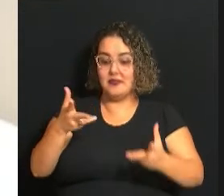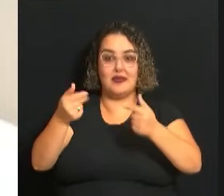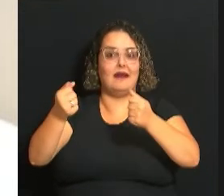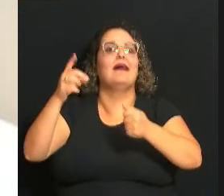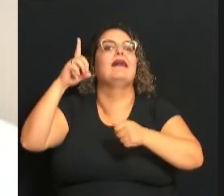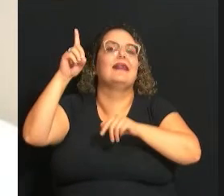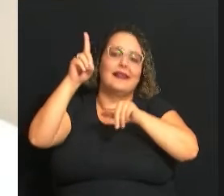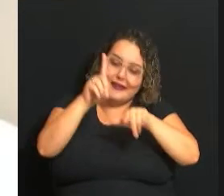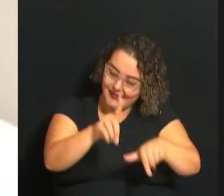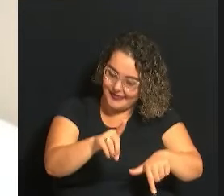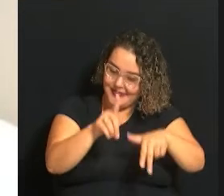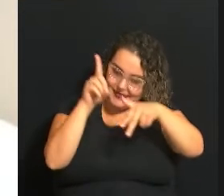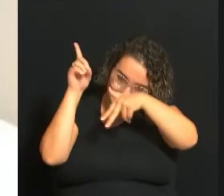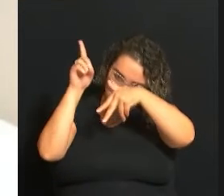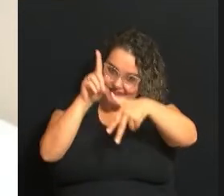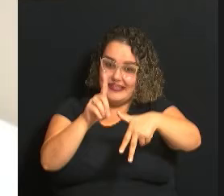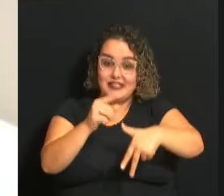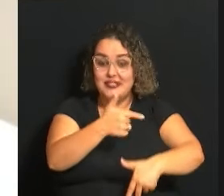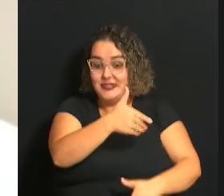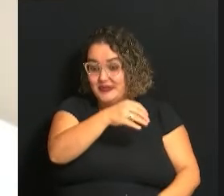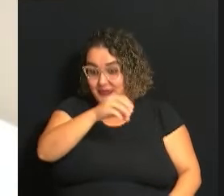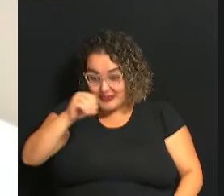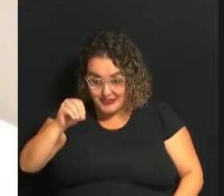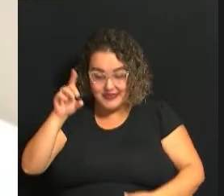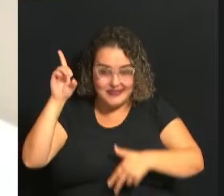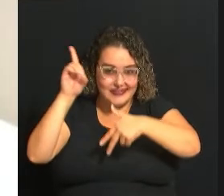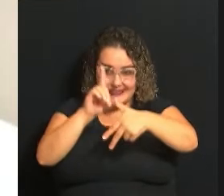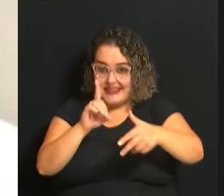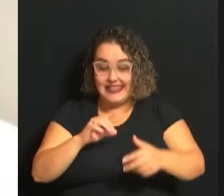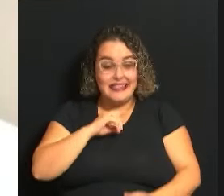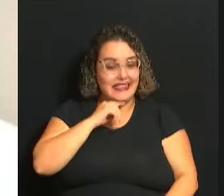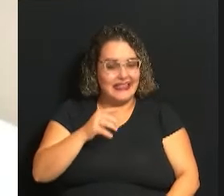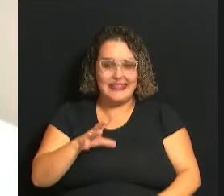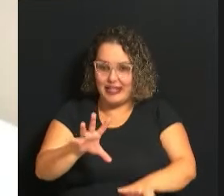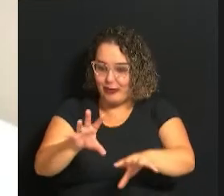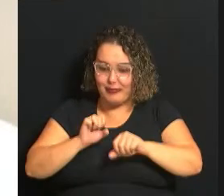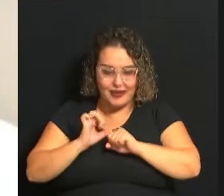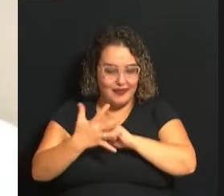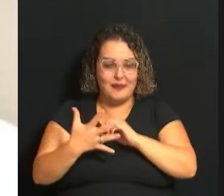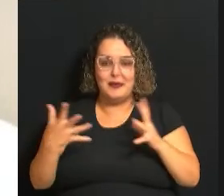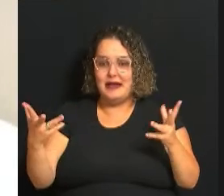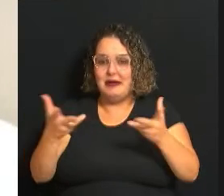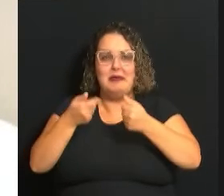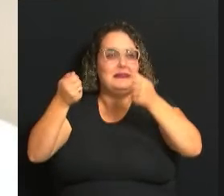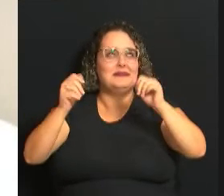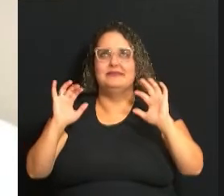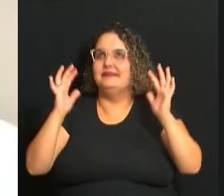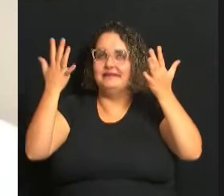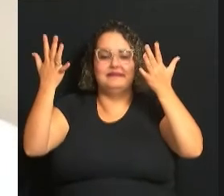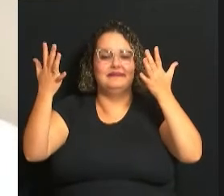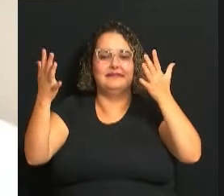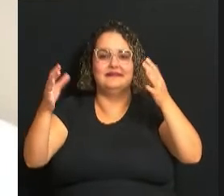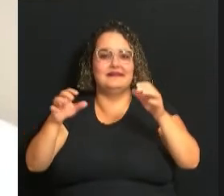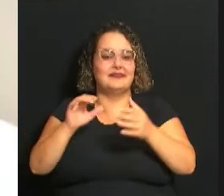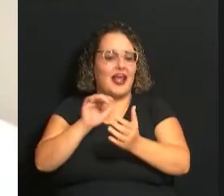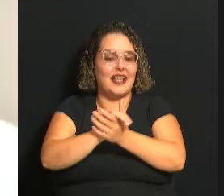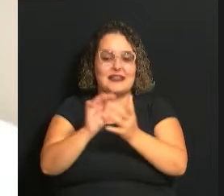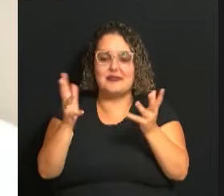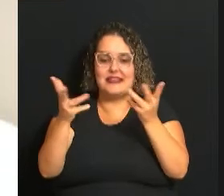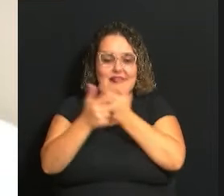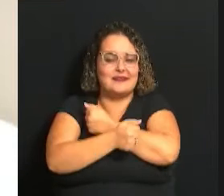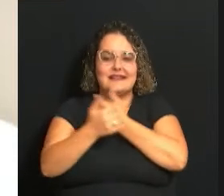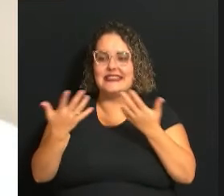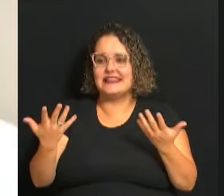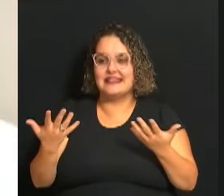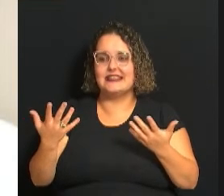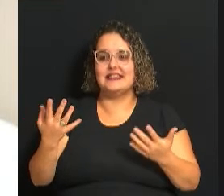também, porque tinha 200 convidados e ninguém se contaminou. Foi uma festa maravilhosa, foi uma cerimônia incrível. Eu tinha